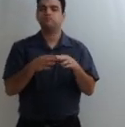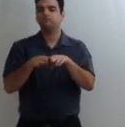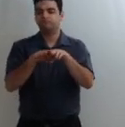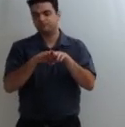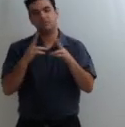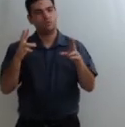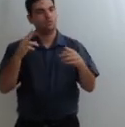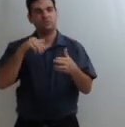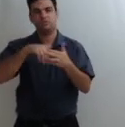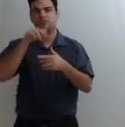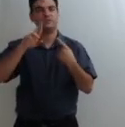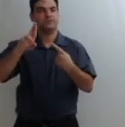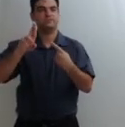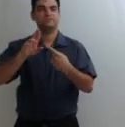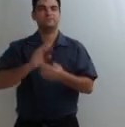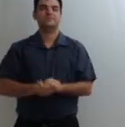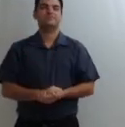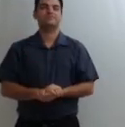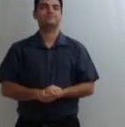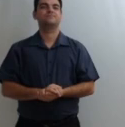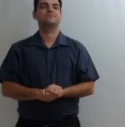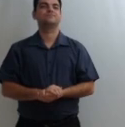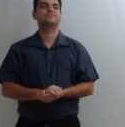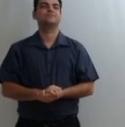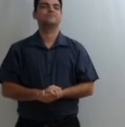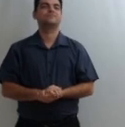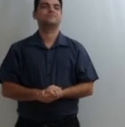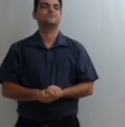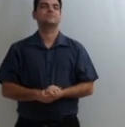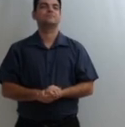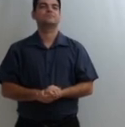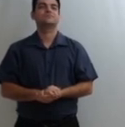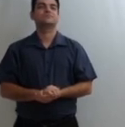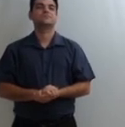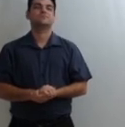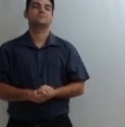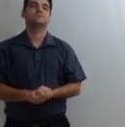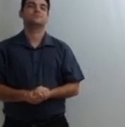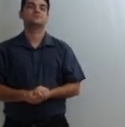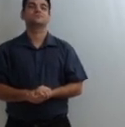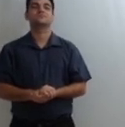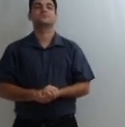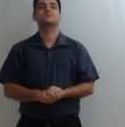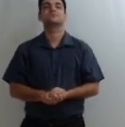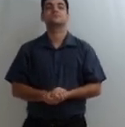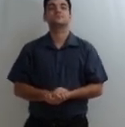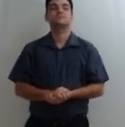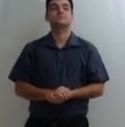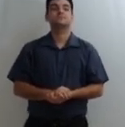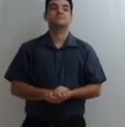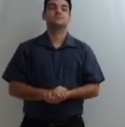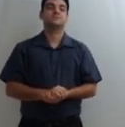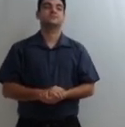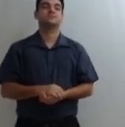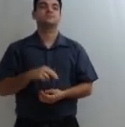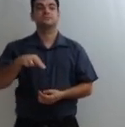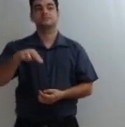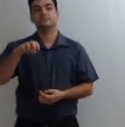relator. Da relatoria do ministro Neff Cordeiro, habeas corpus